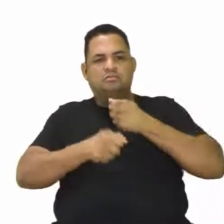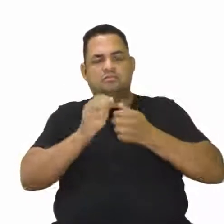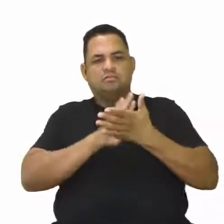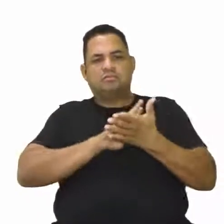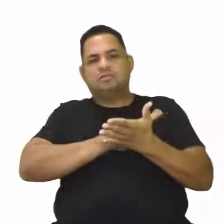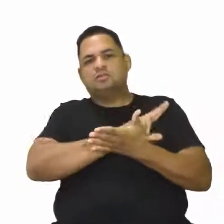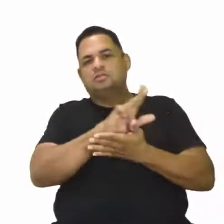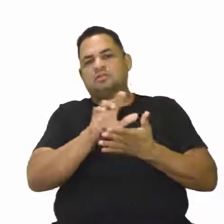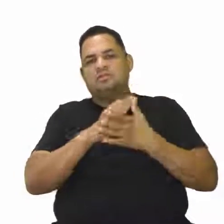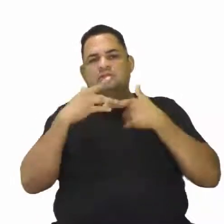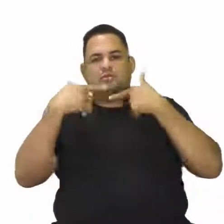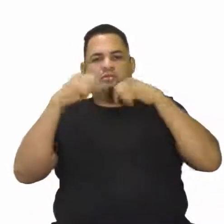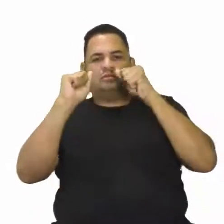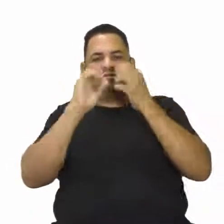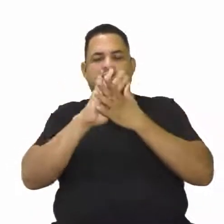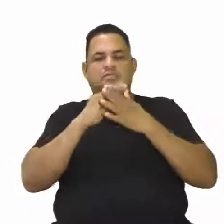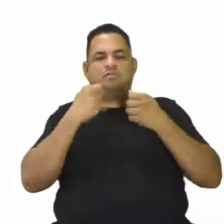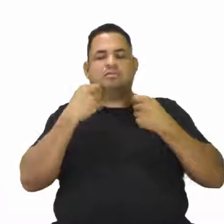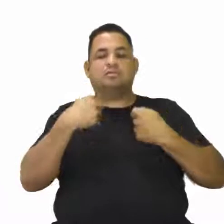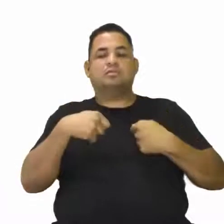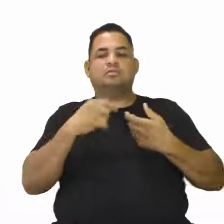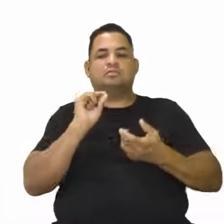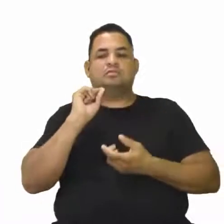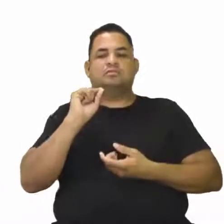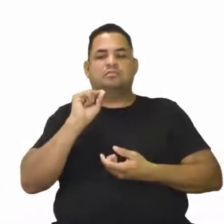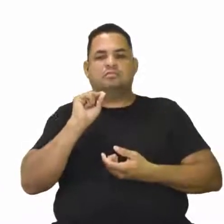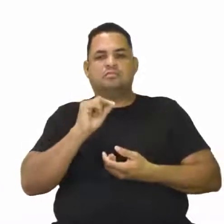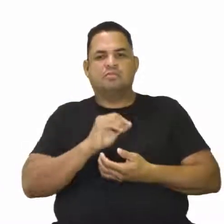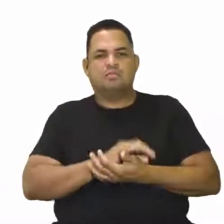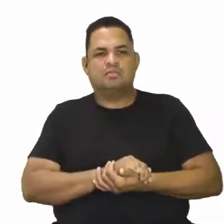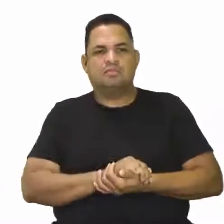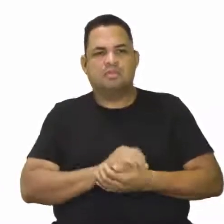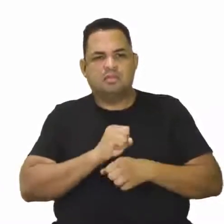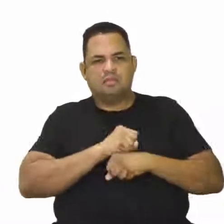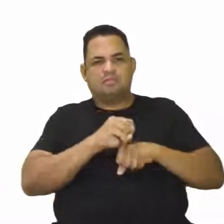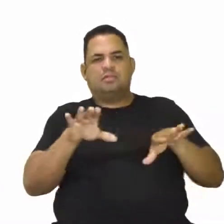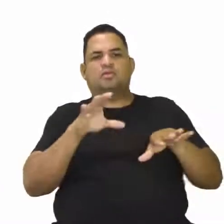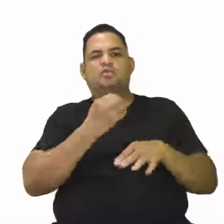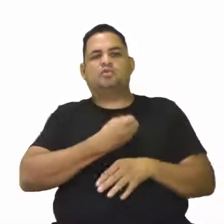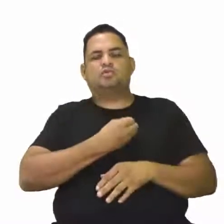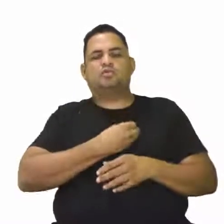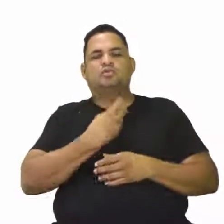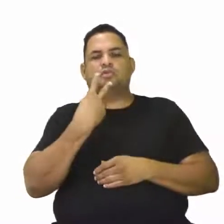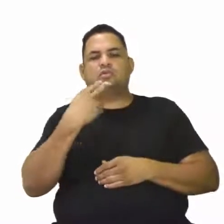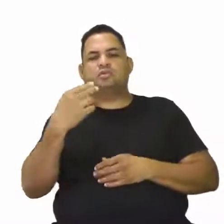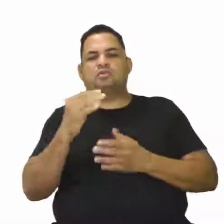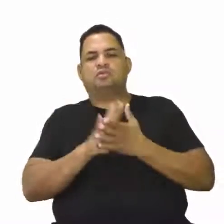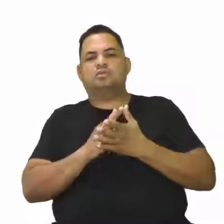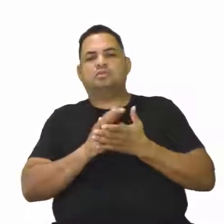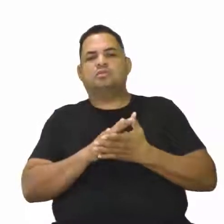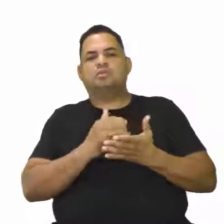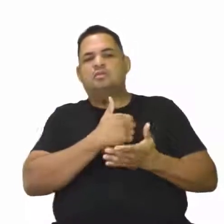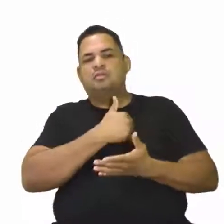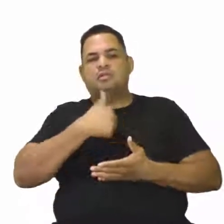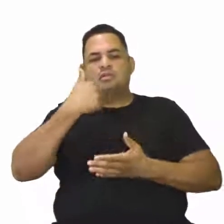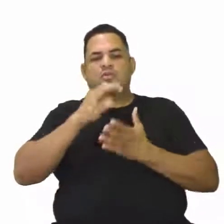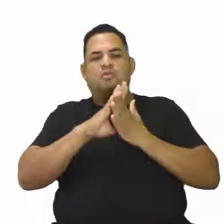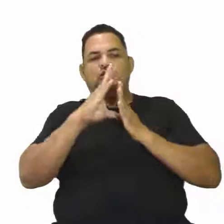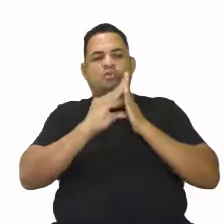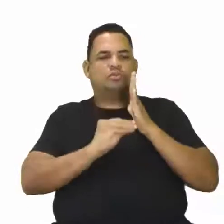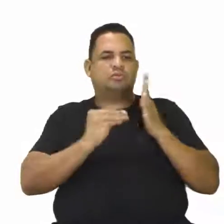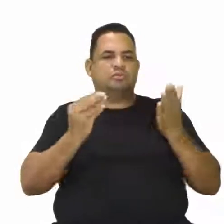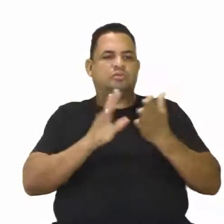variedade linguística nas aulas, é necessário o quê? Ampliar o número de línguas ofertadas para enriquecer o